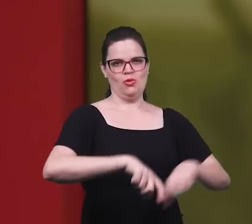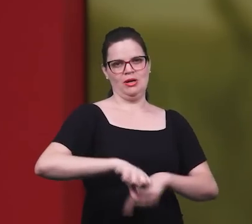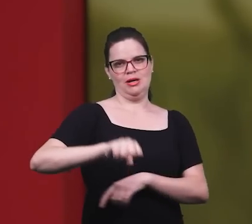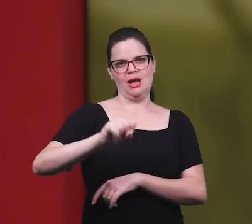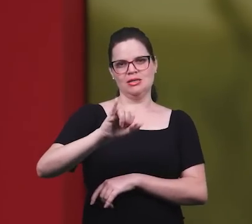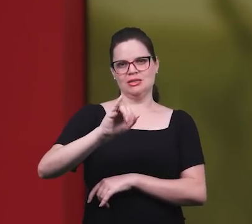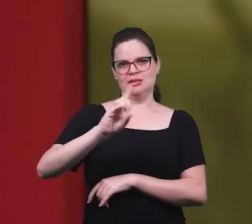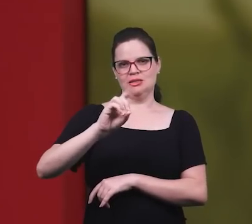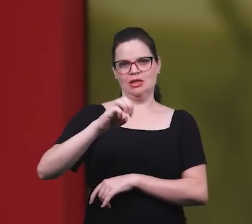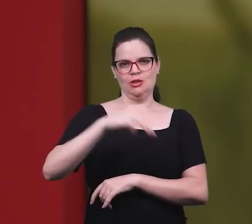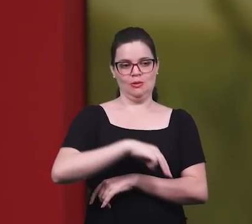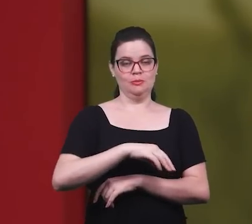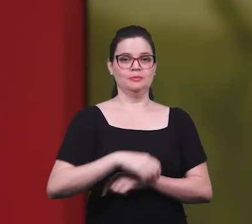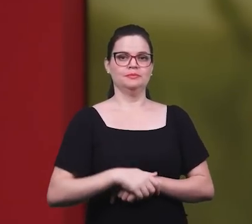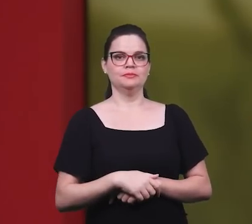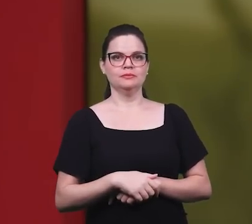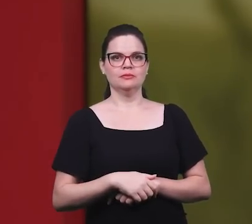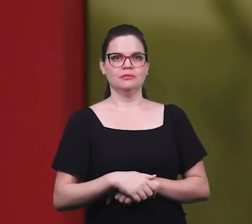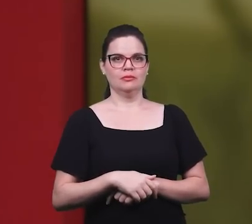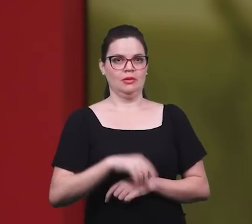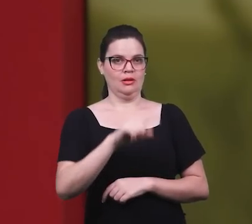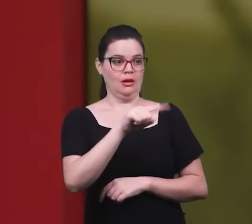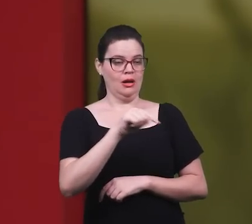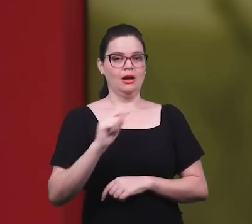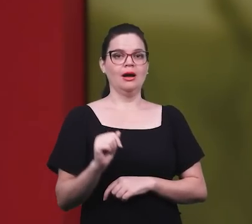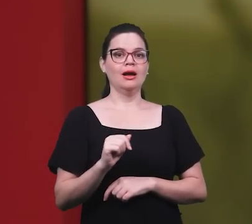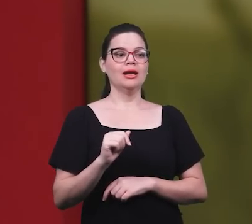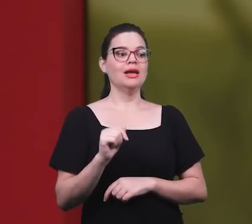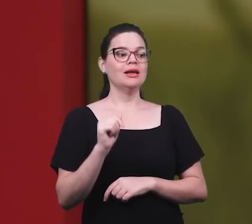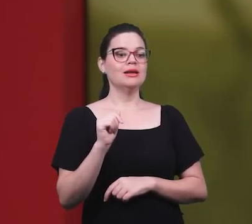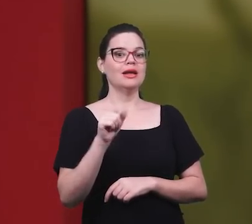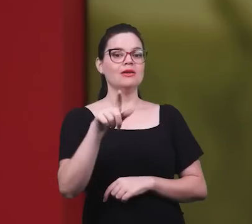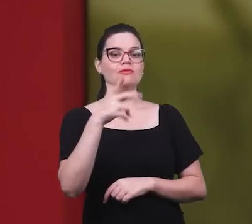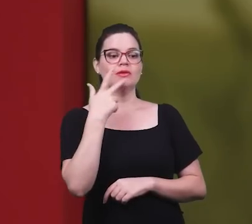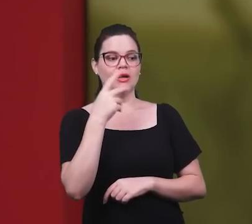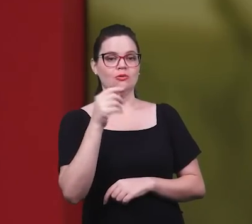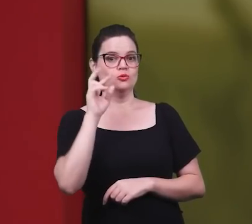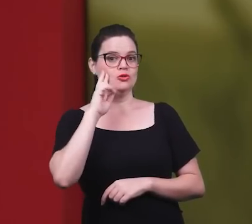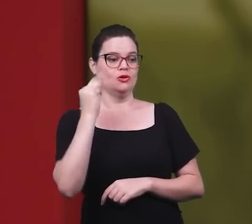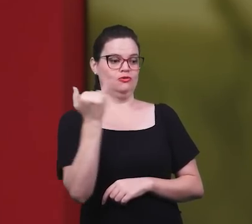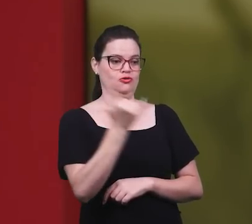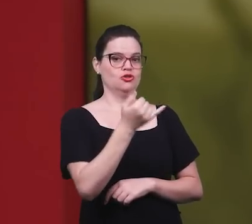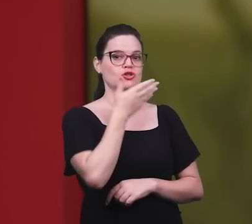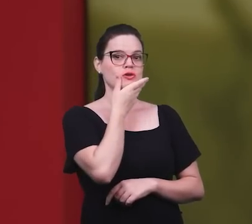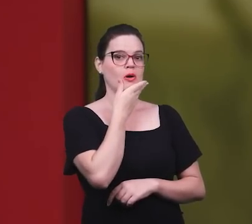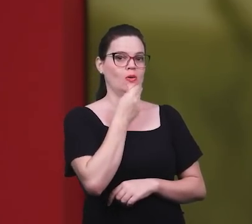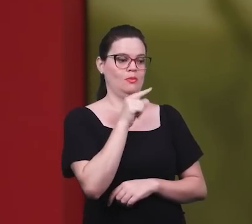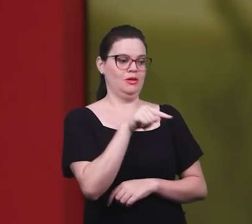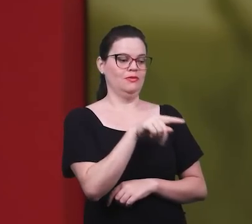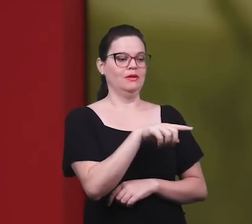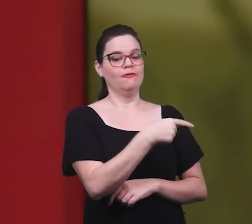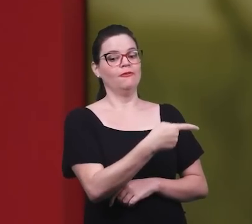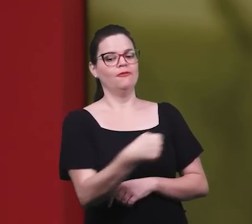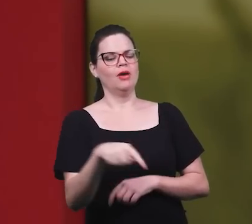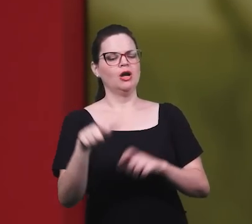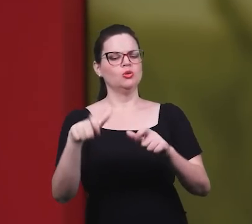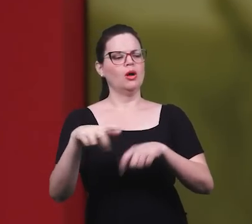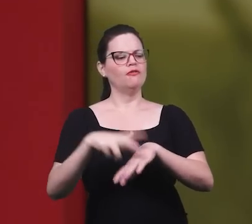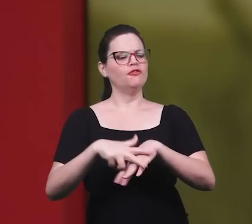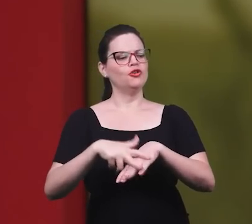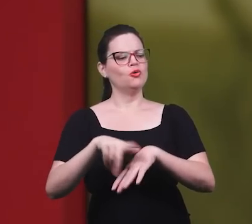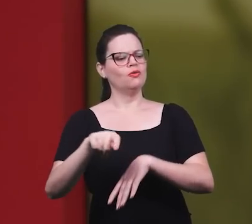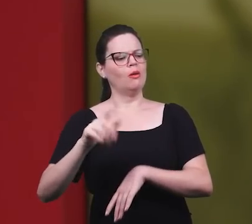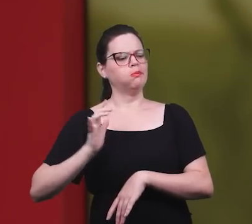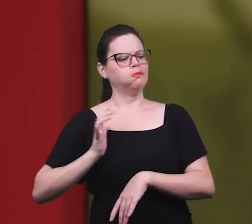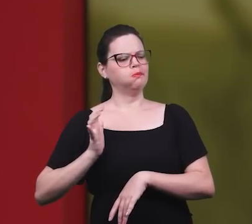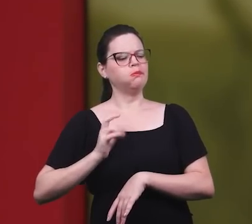ele fala, ó, lá vai ter uma viúva que vai lhe sustentar, vai sustentar a profecia. Vai chegar lá, vai ter uma viúva, né, rica,